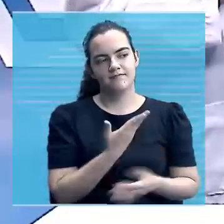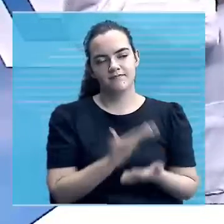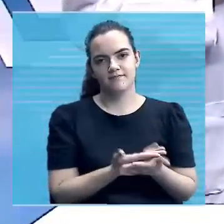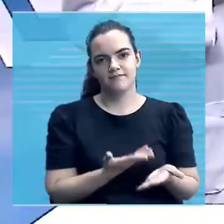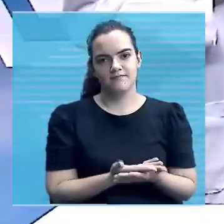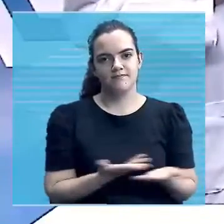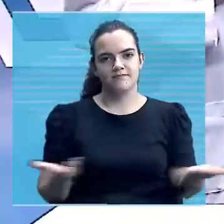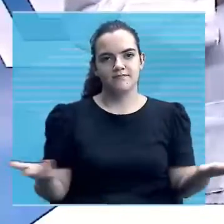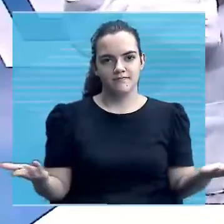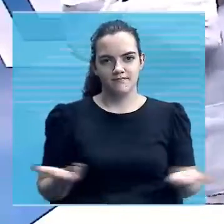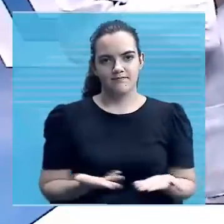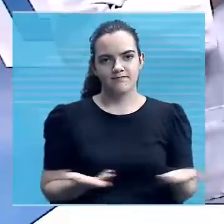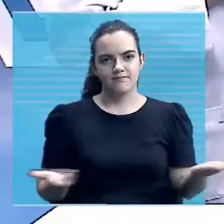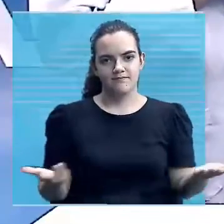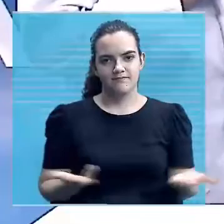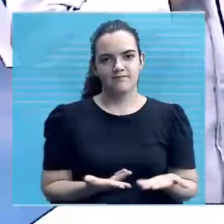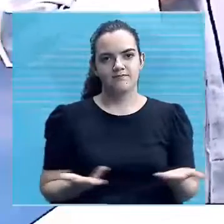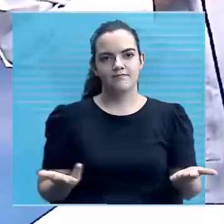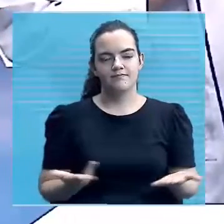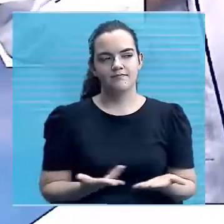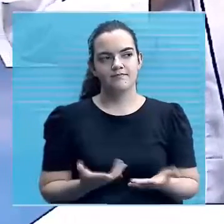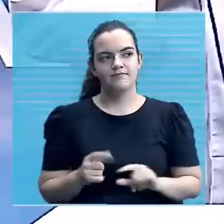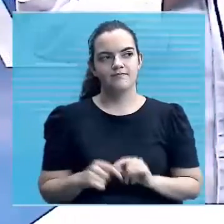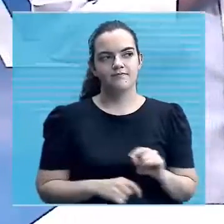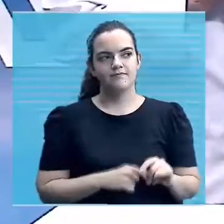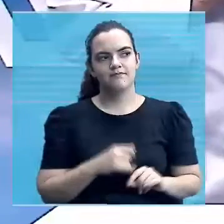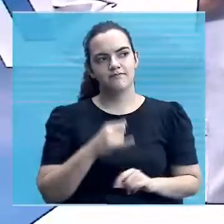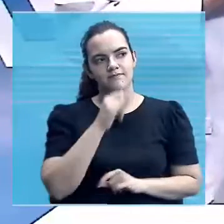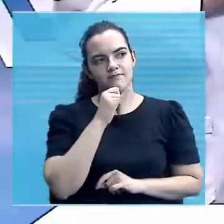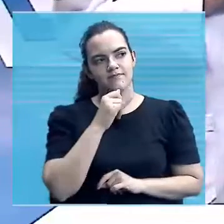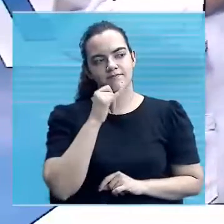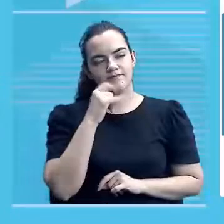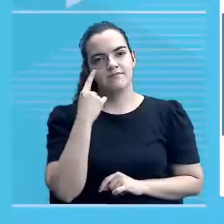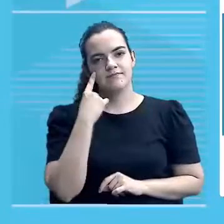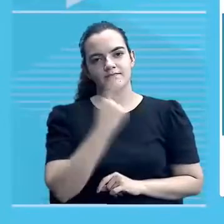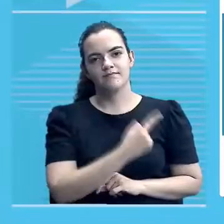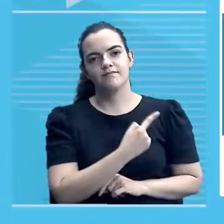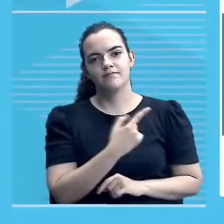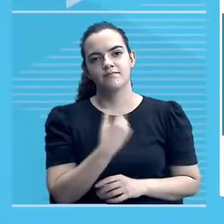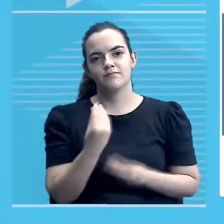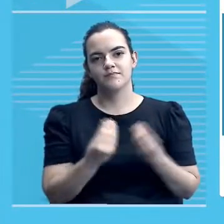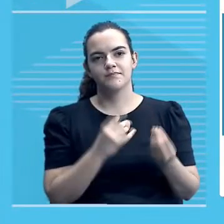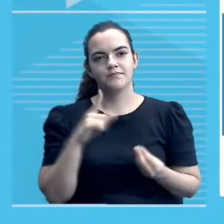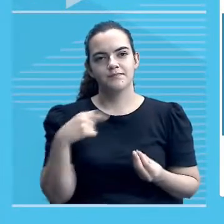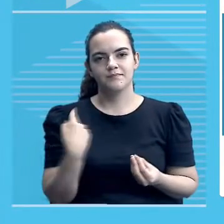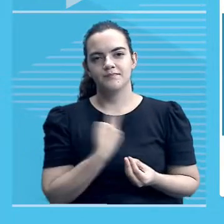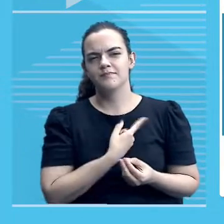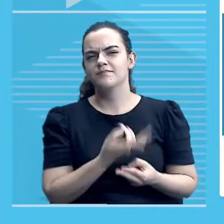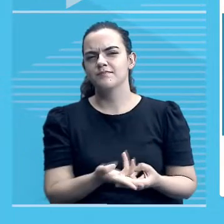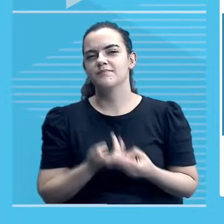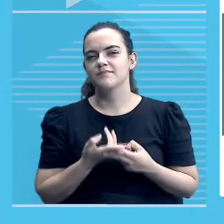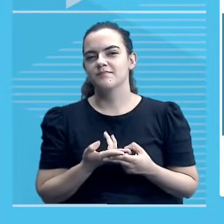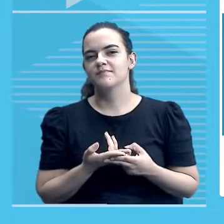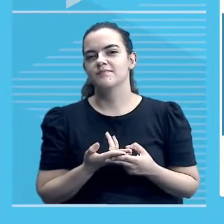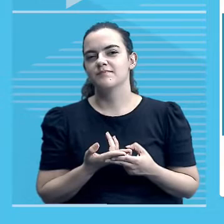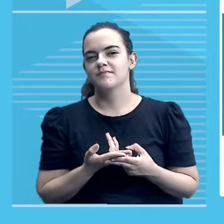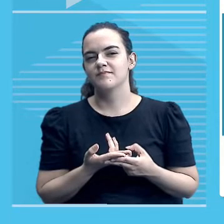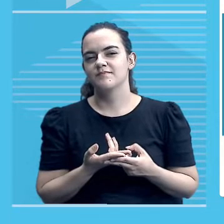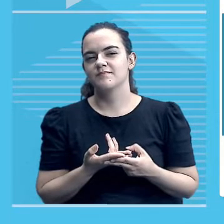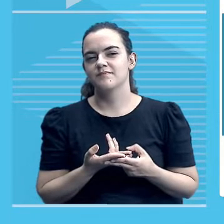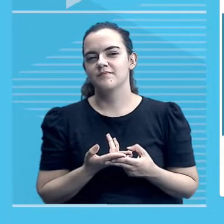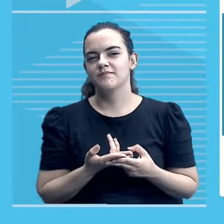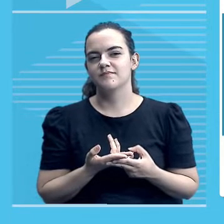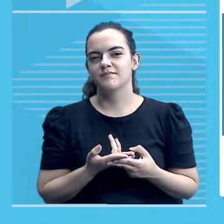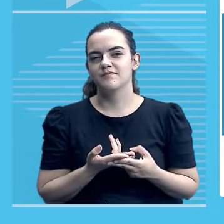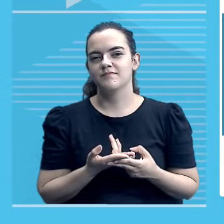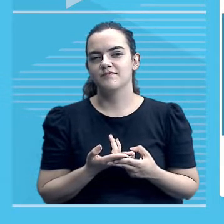vamos falar de mineração e também das funções inorgânicas. Como nós trabalhamos aí na semana passada com ácidos